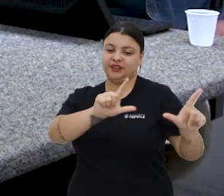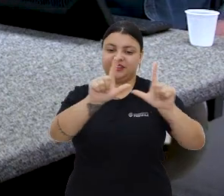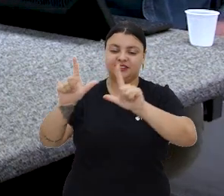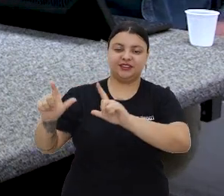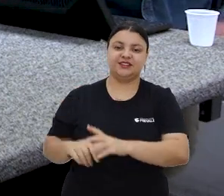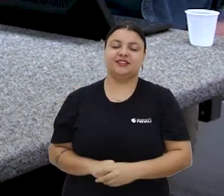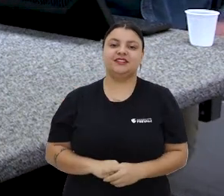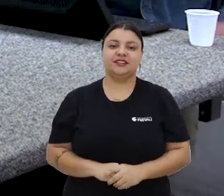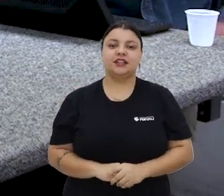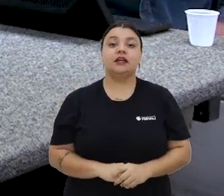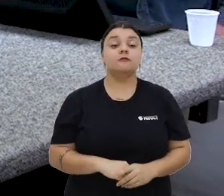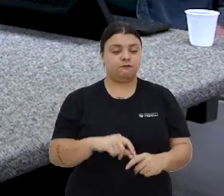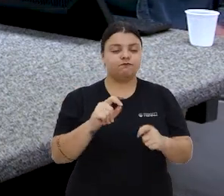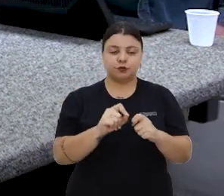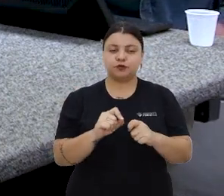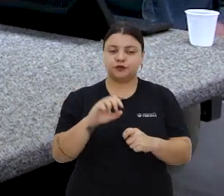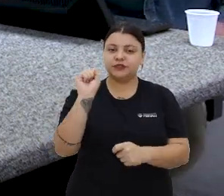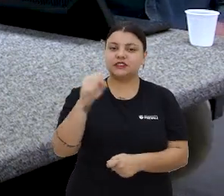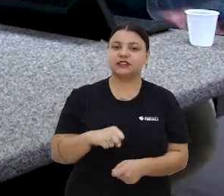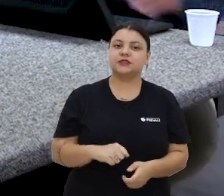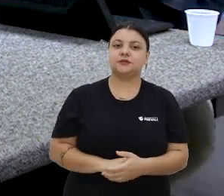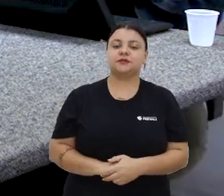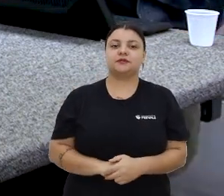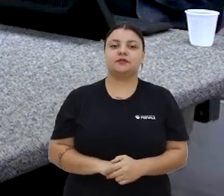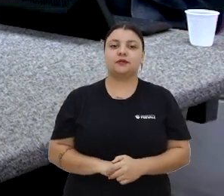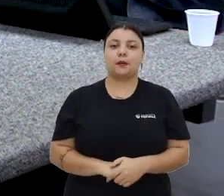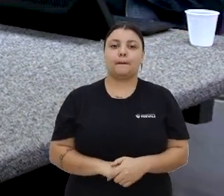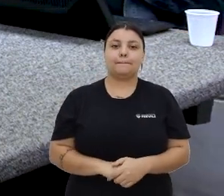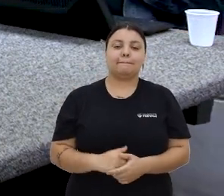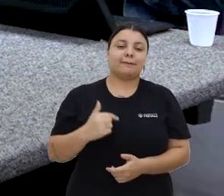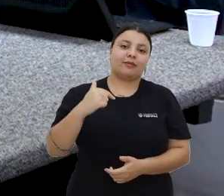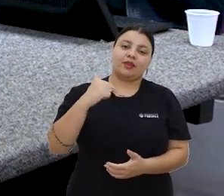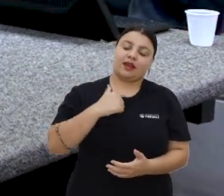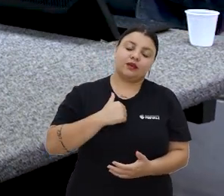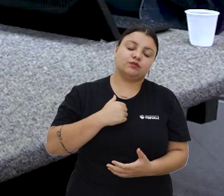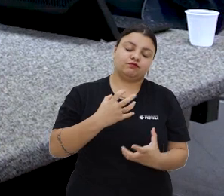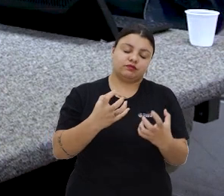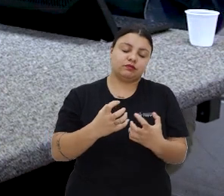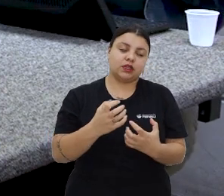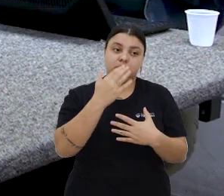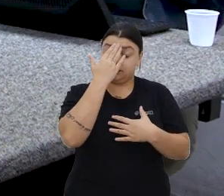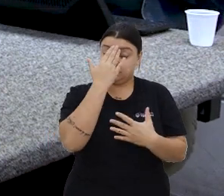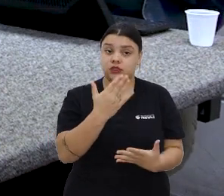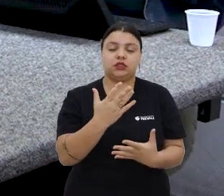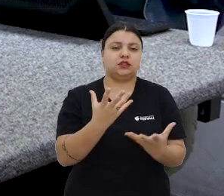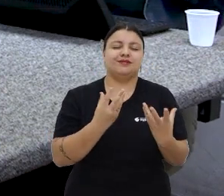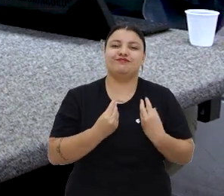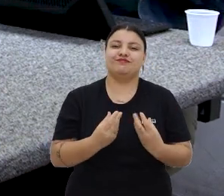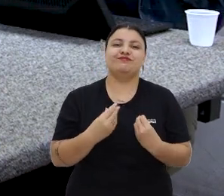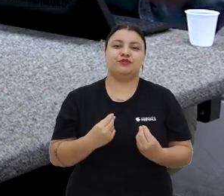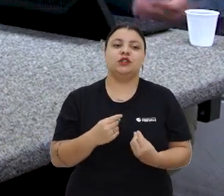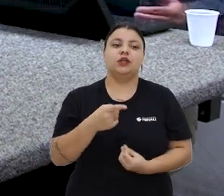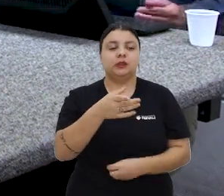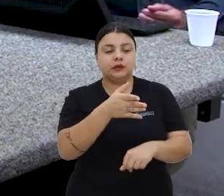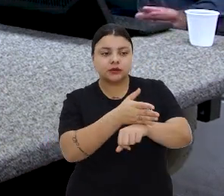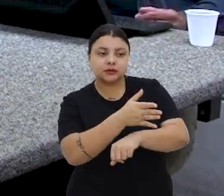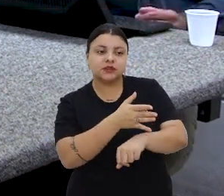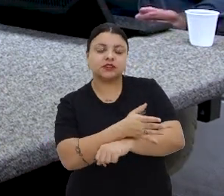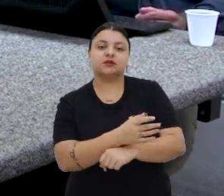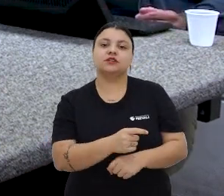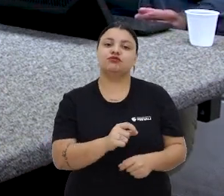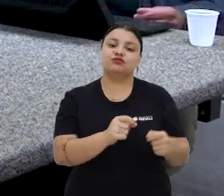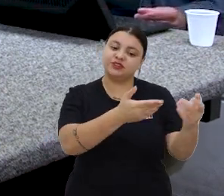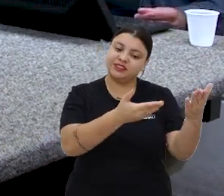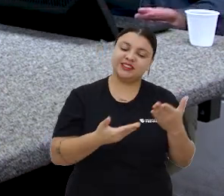Precisamos, cara, e faremos assim. Eu, pessoalmente, queria te agradecer demais, assim, pela tua disponibilidade de vir